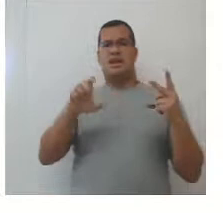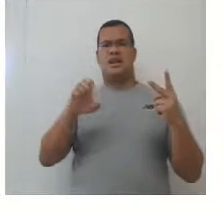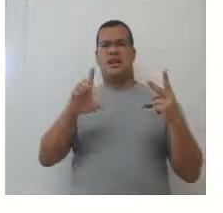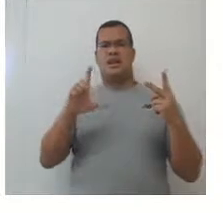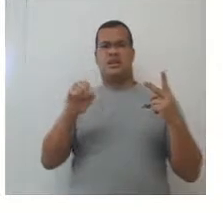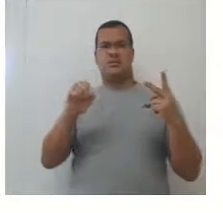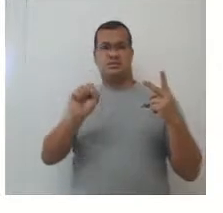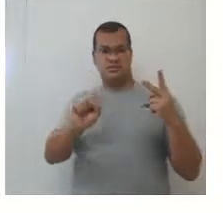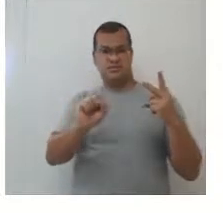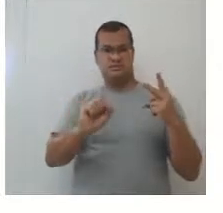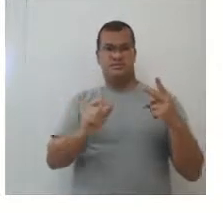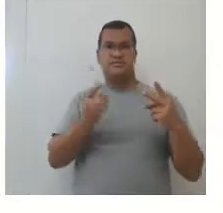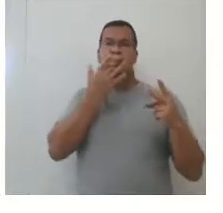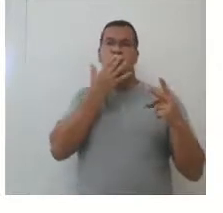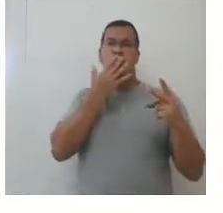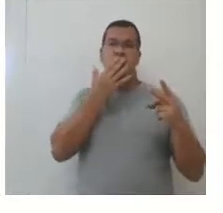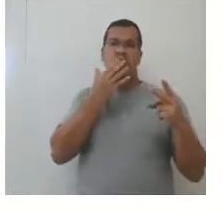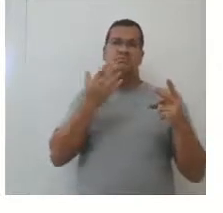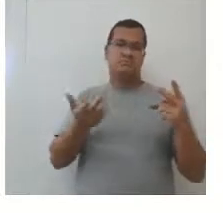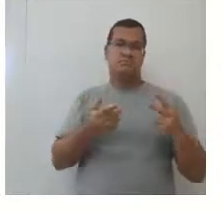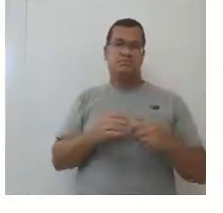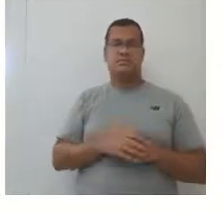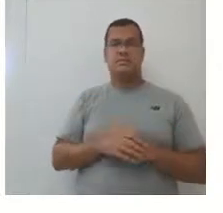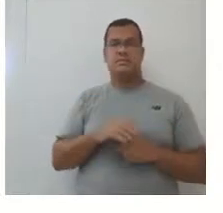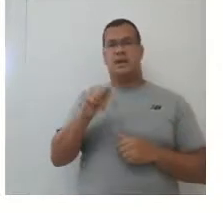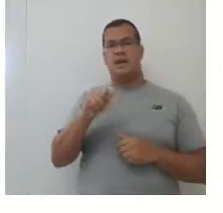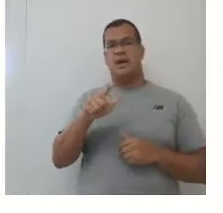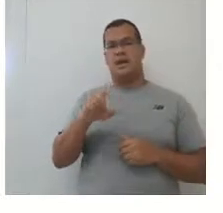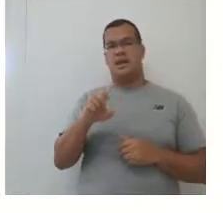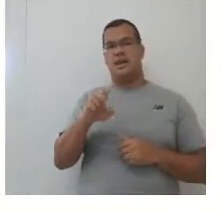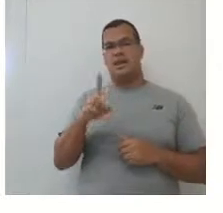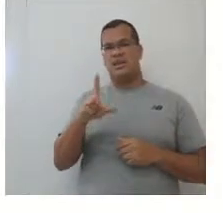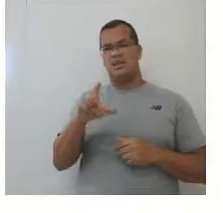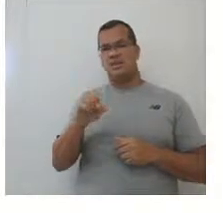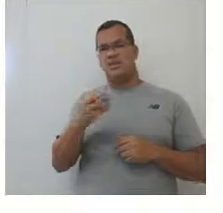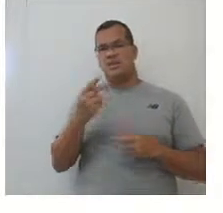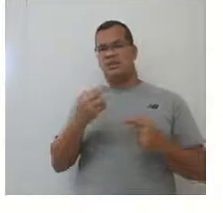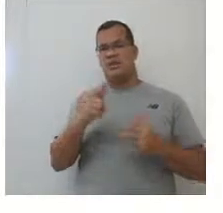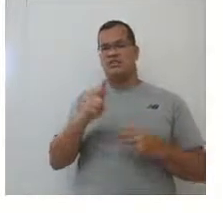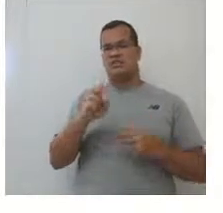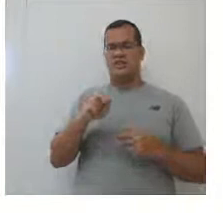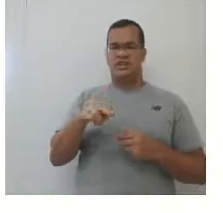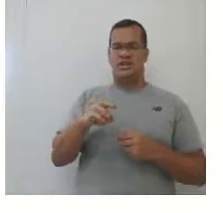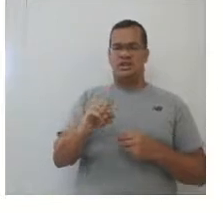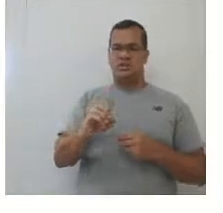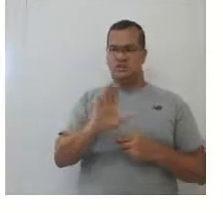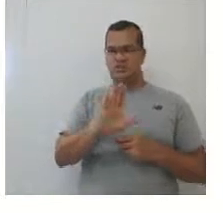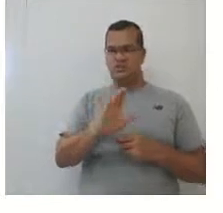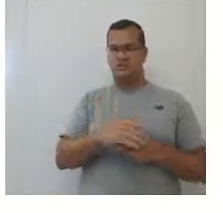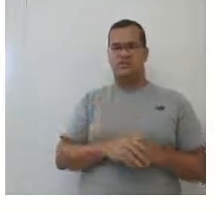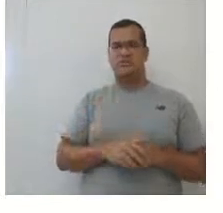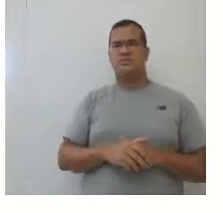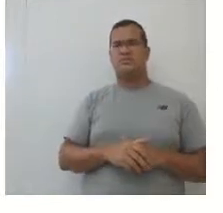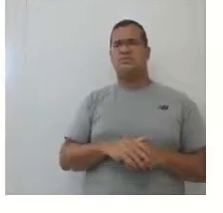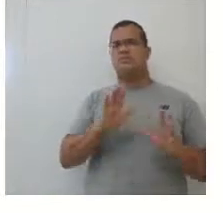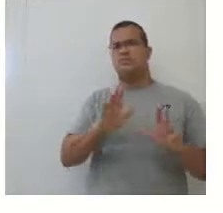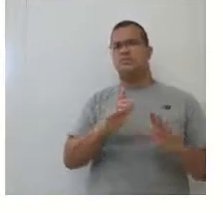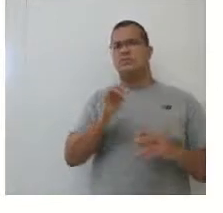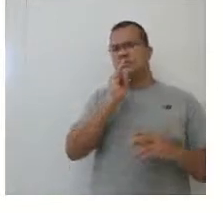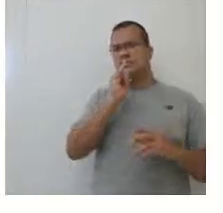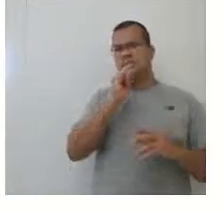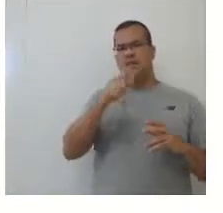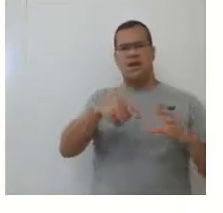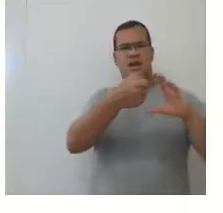demais, tá? A coloração dos olhos é dada por um par de alelos. Lembrem que alelo é a mesma coisa que gene. Lembrem que alelo é a mesma coisa que gene, tá? Porque assim,